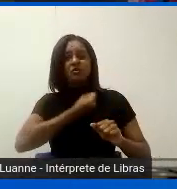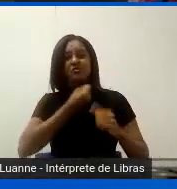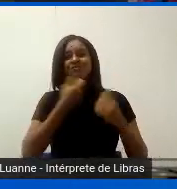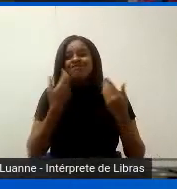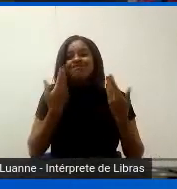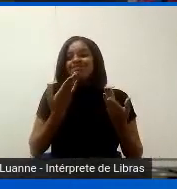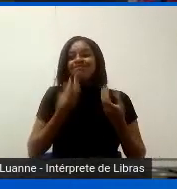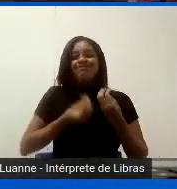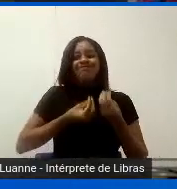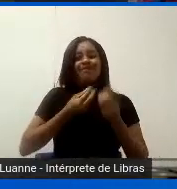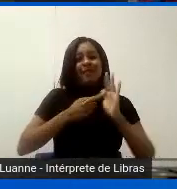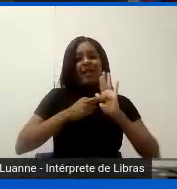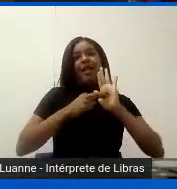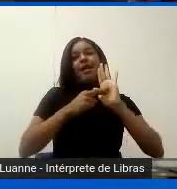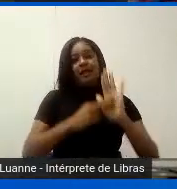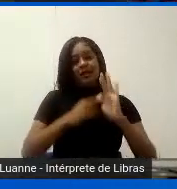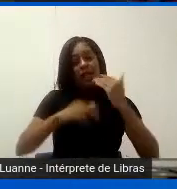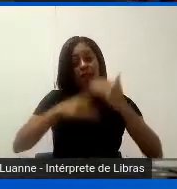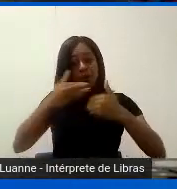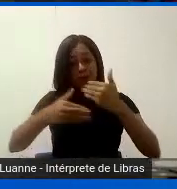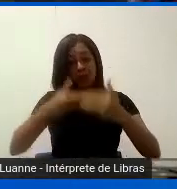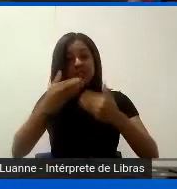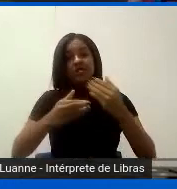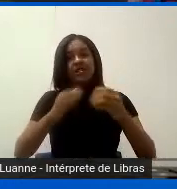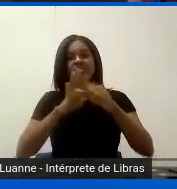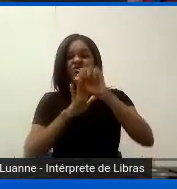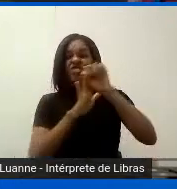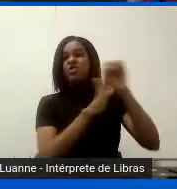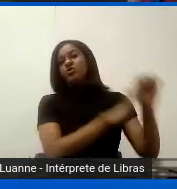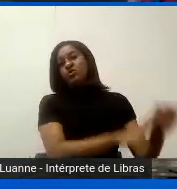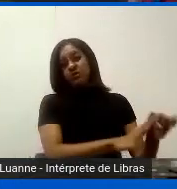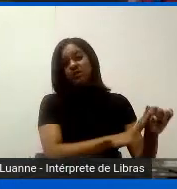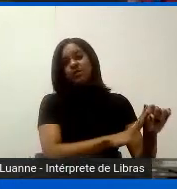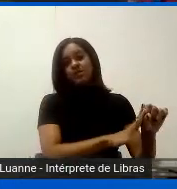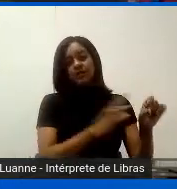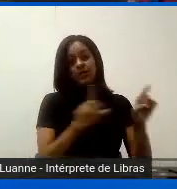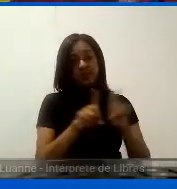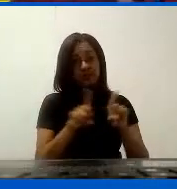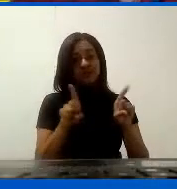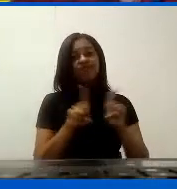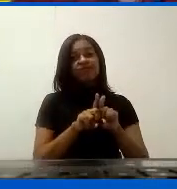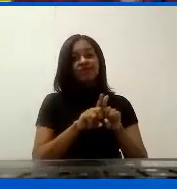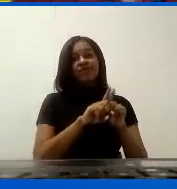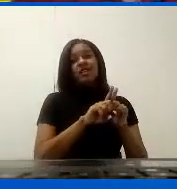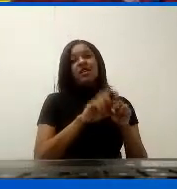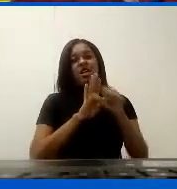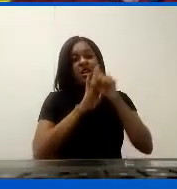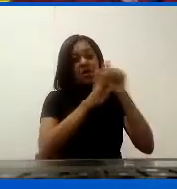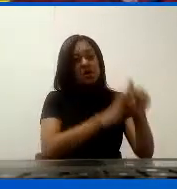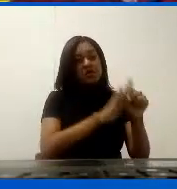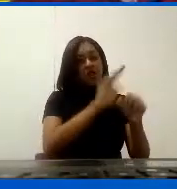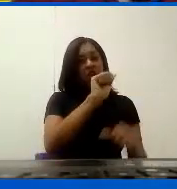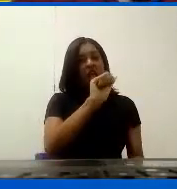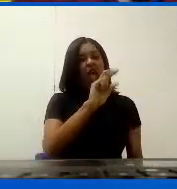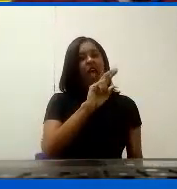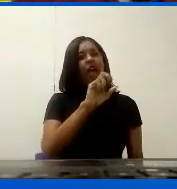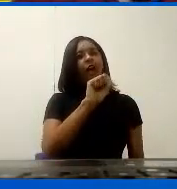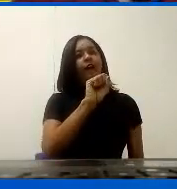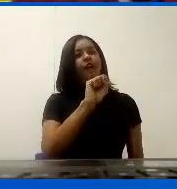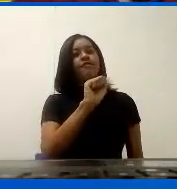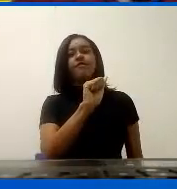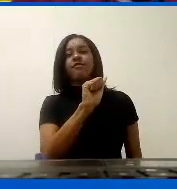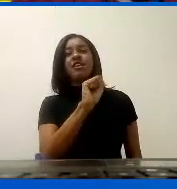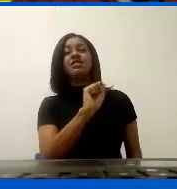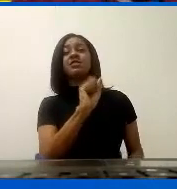representar também um processo de exclusão mas às vezes a exclusão as avessas também diz respeito né a